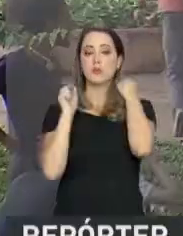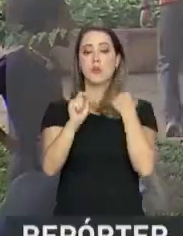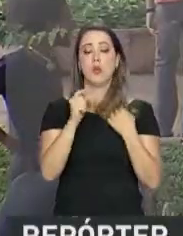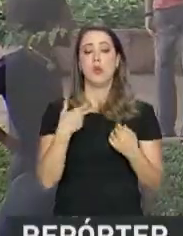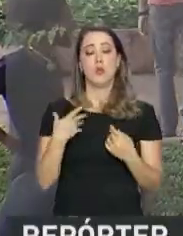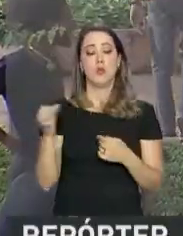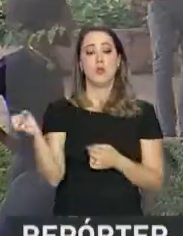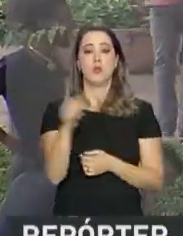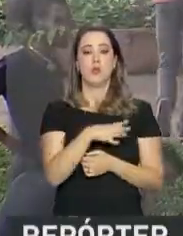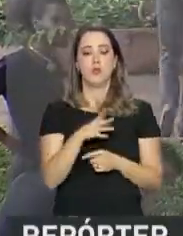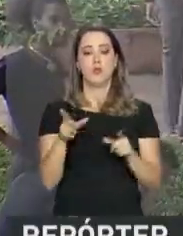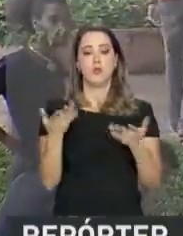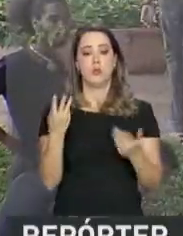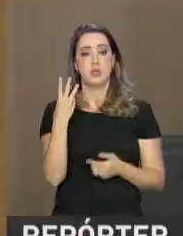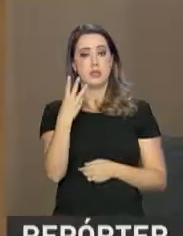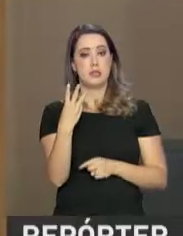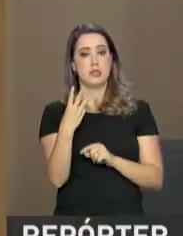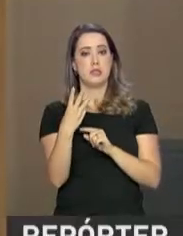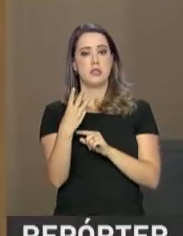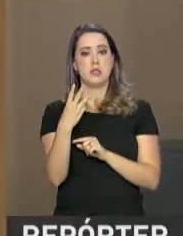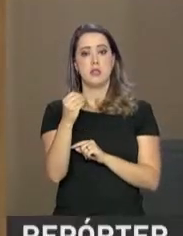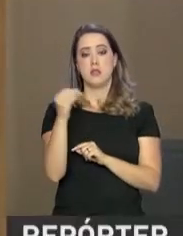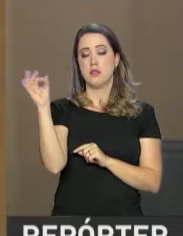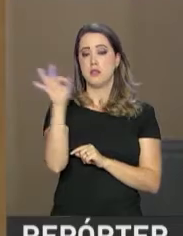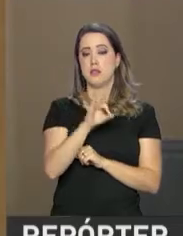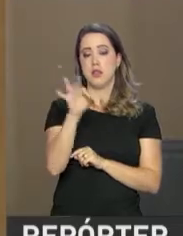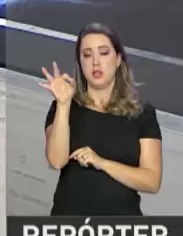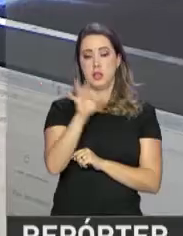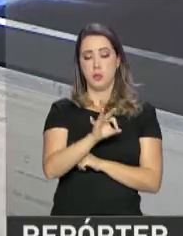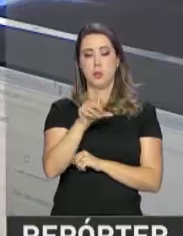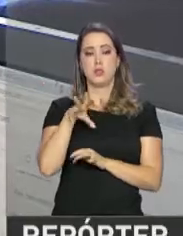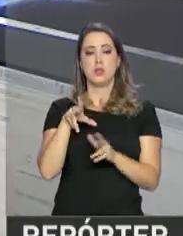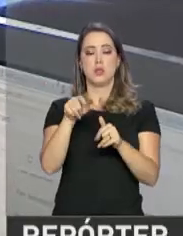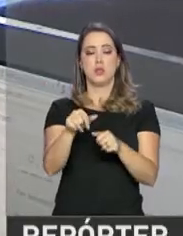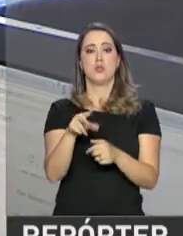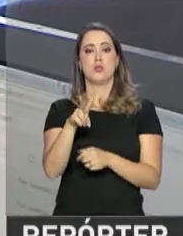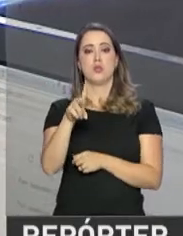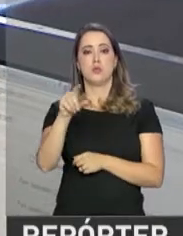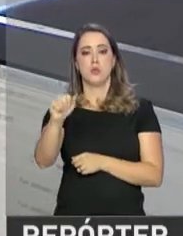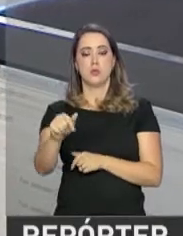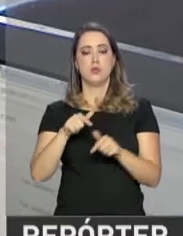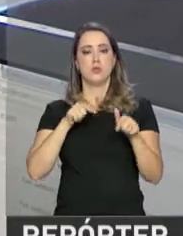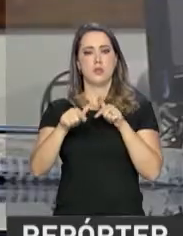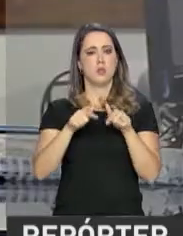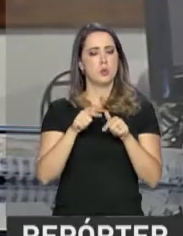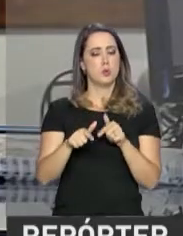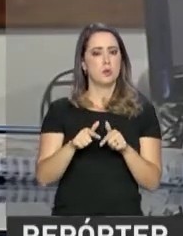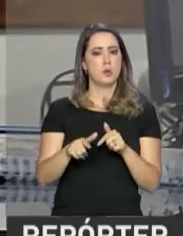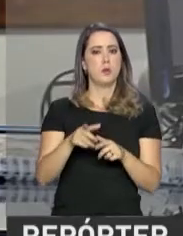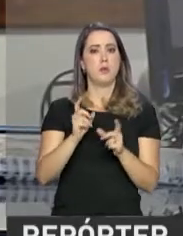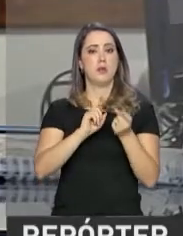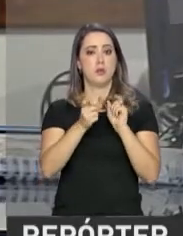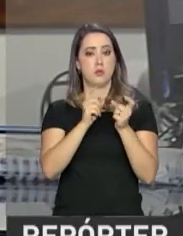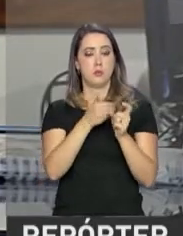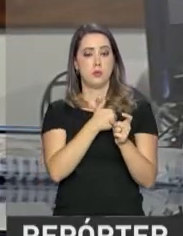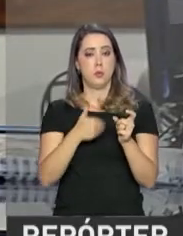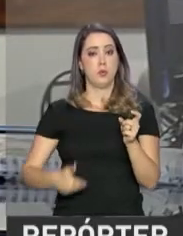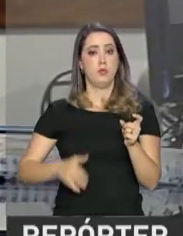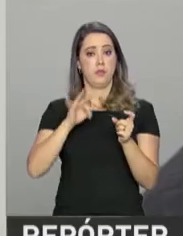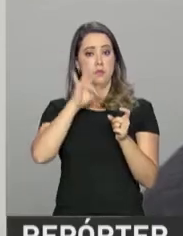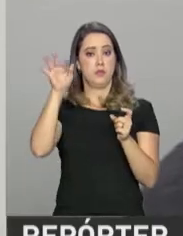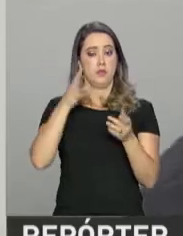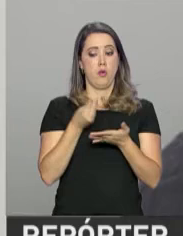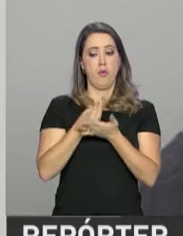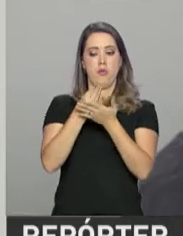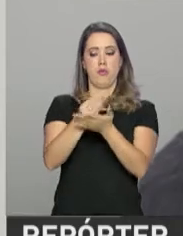a iniciativa, 3 em cada 10 vagas de estágio em toda a administração pública federal deverão ser